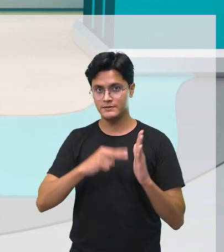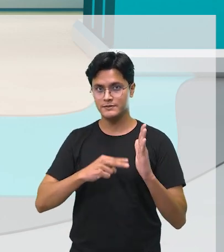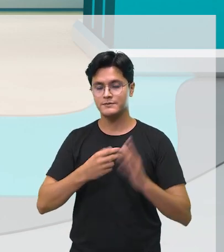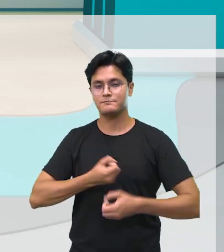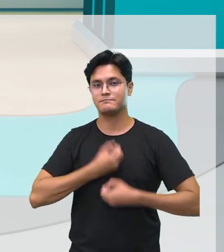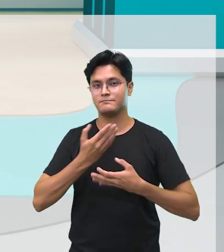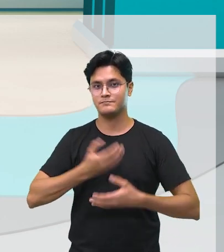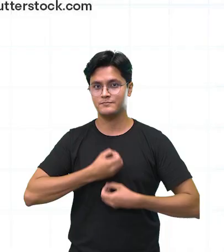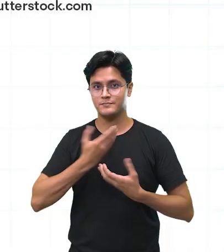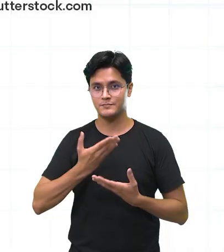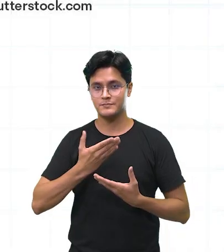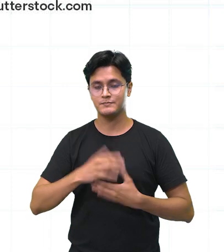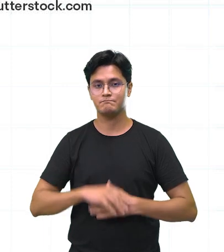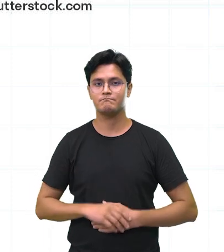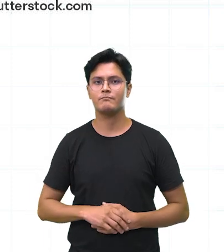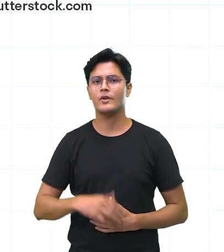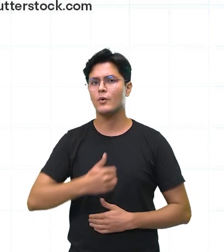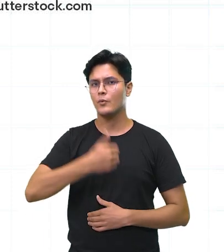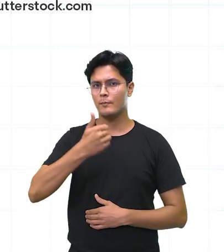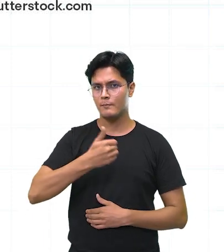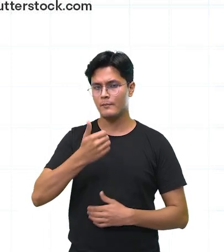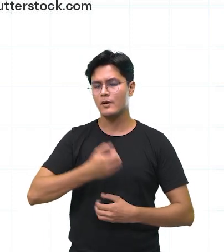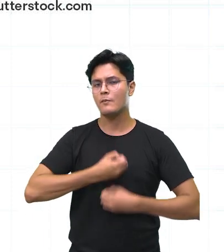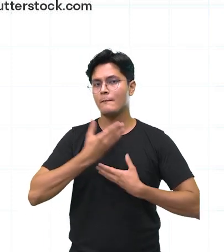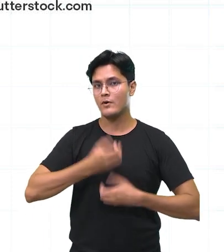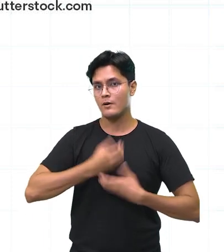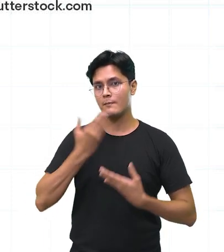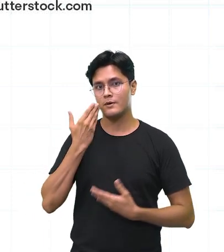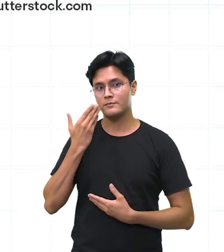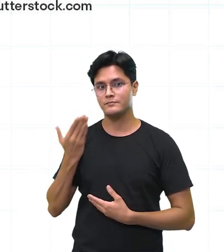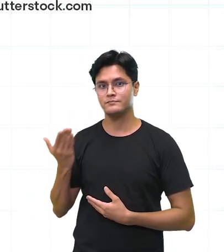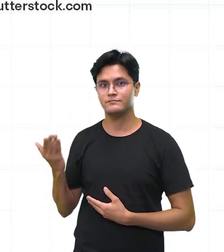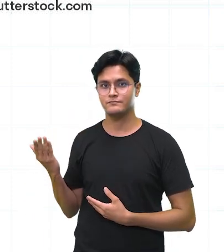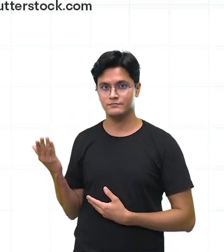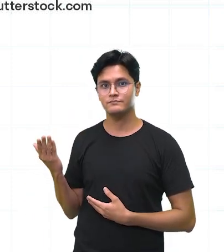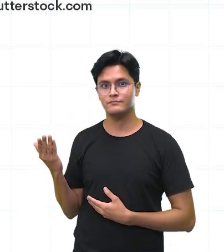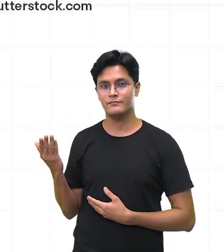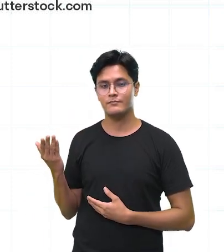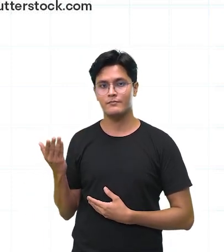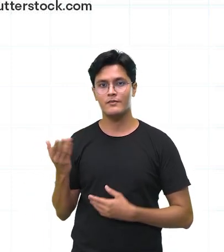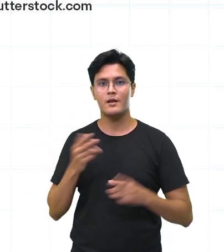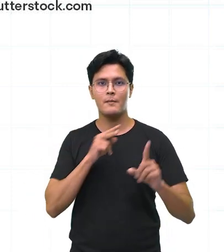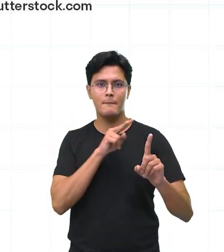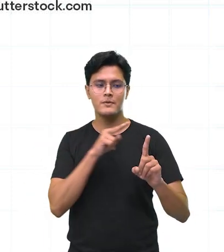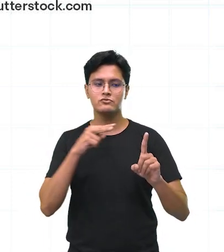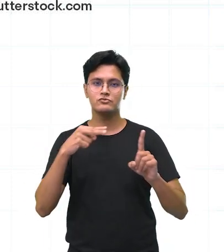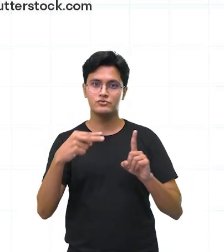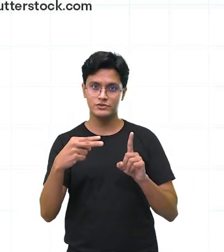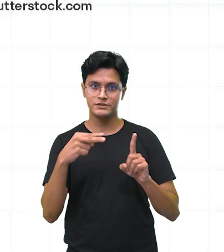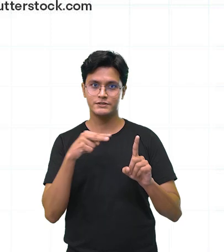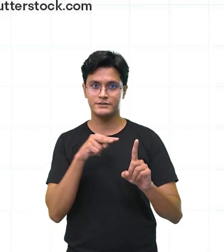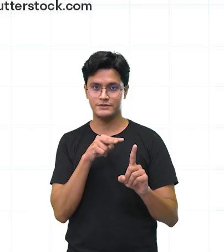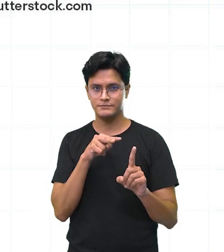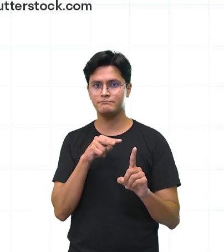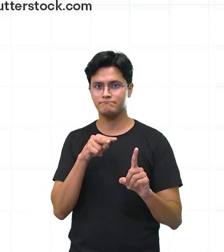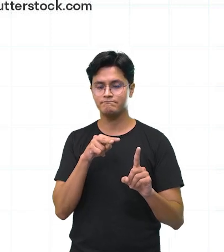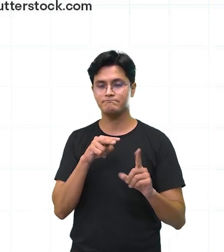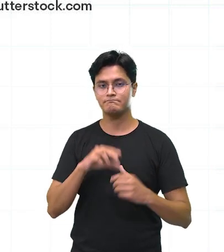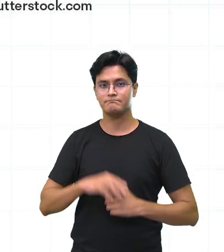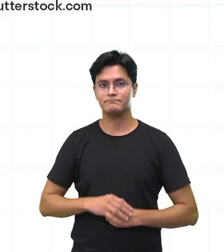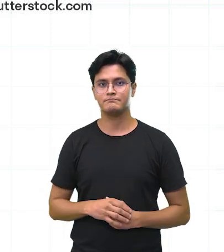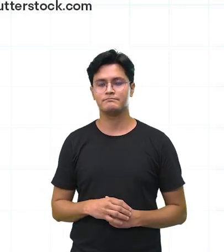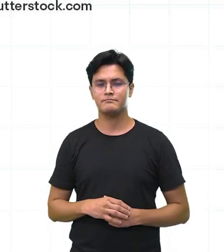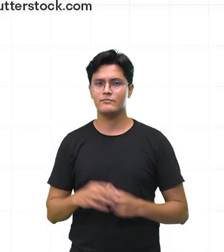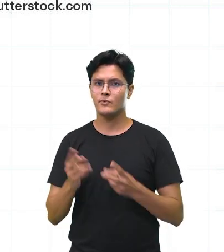de poemas. O primeiro poema que eu tenho para apresentar para vocês traz o título com pontinho de